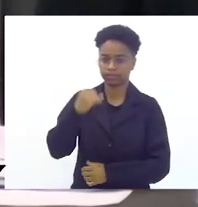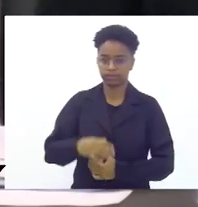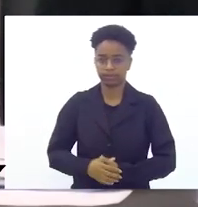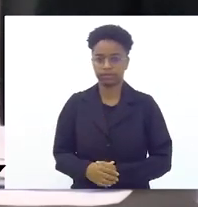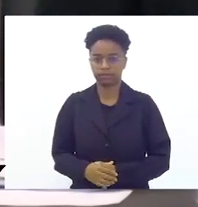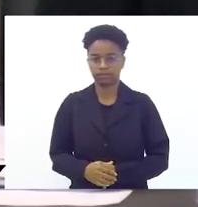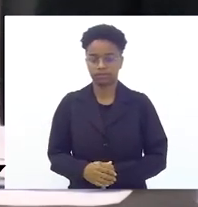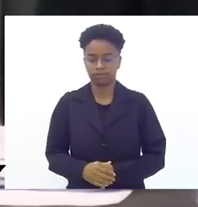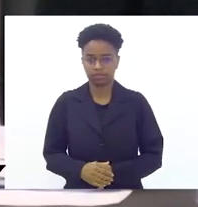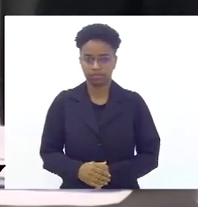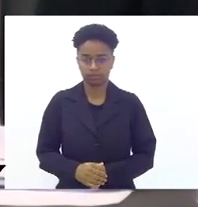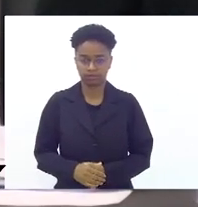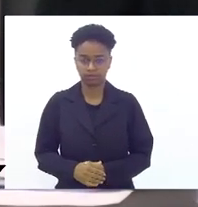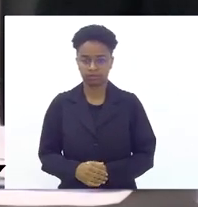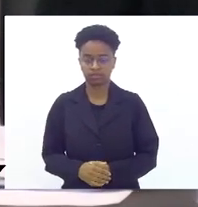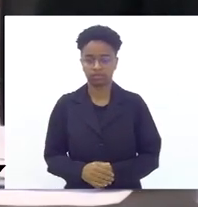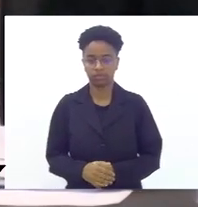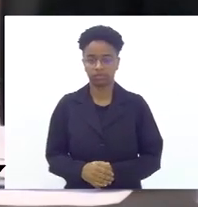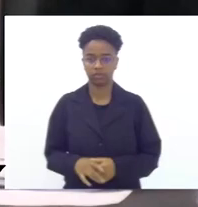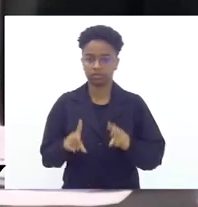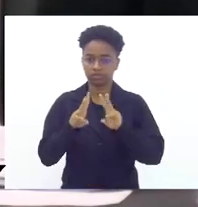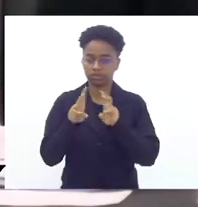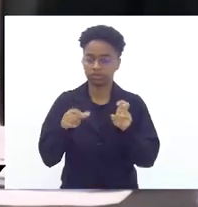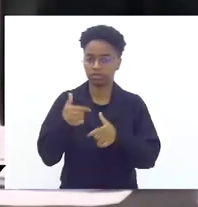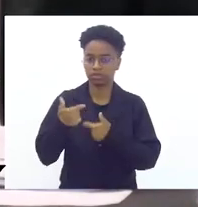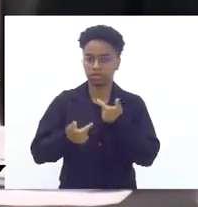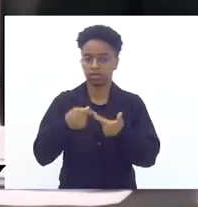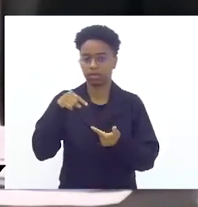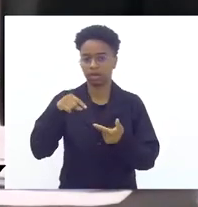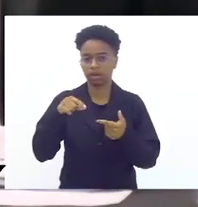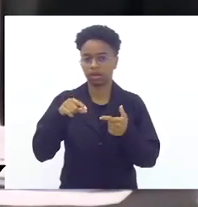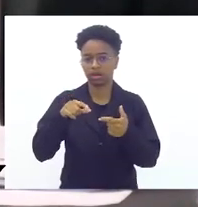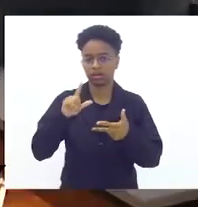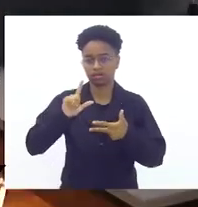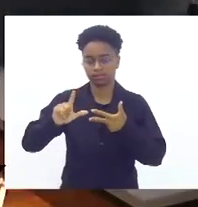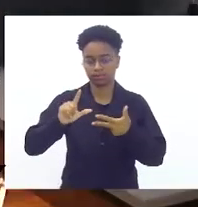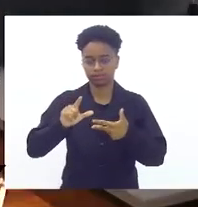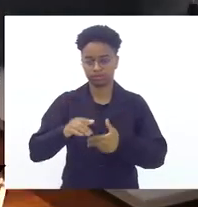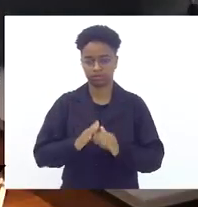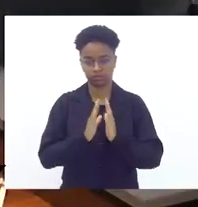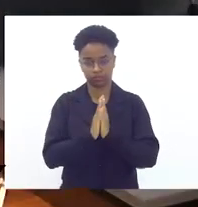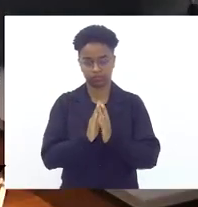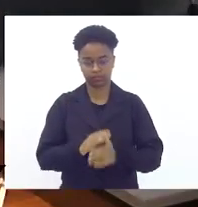é relacionados ao trabalho legislativo por favor